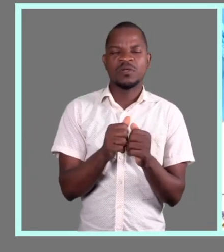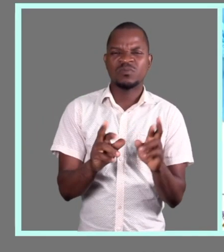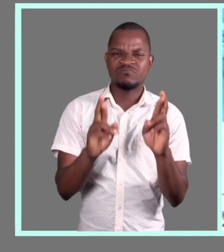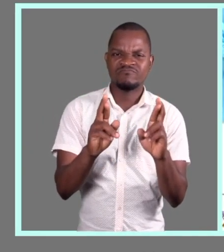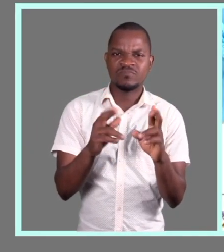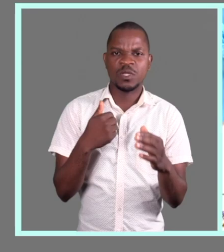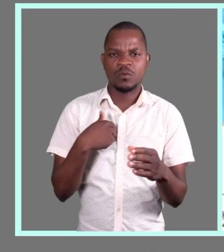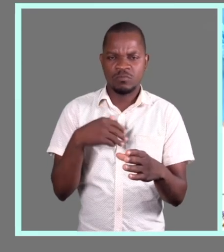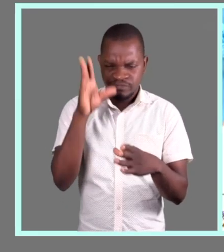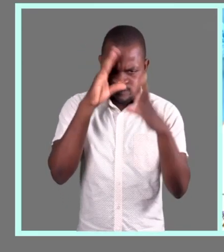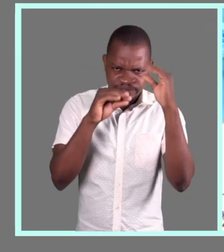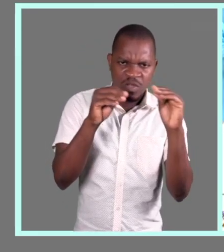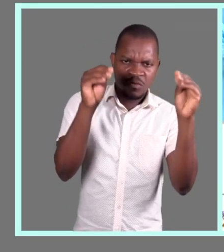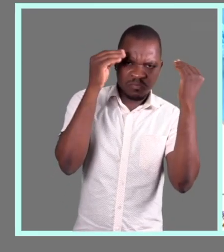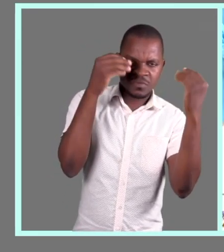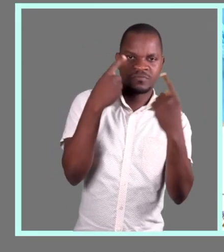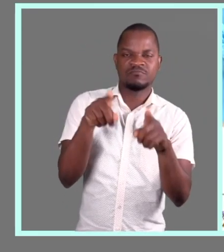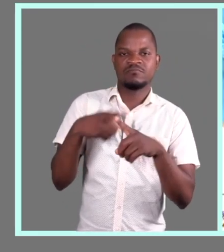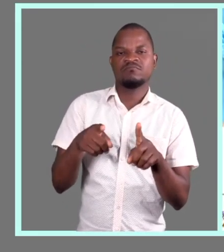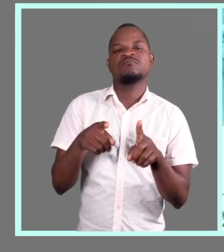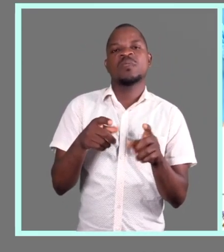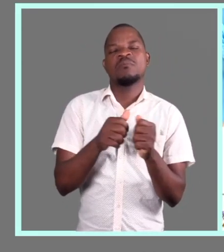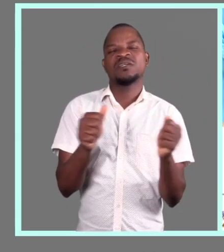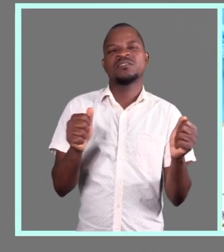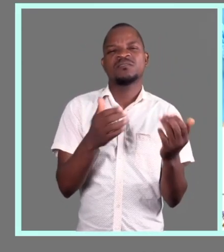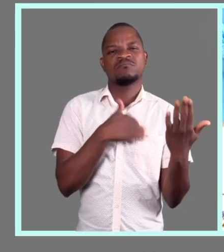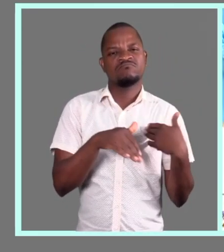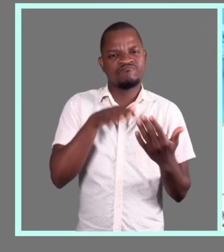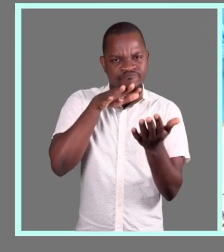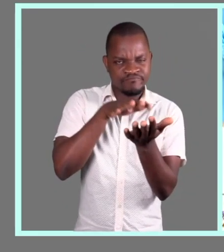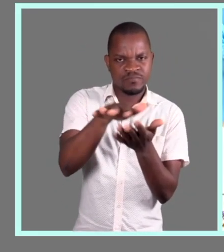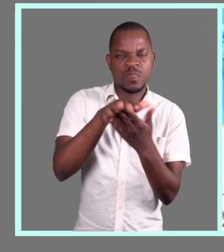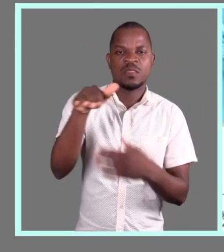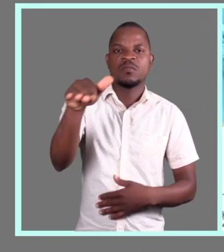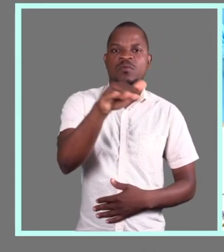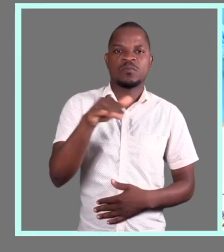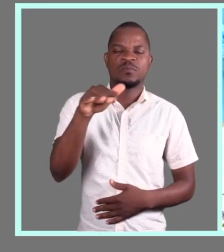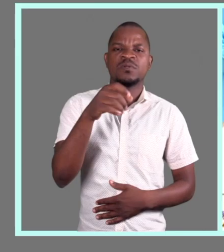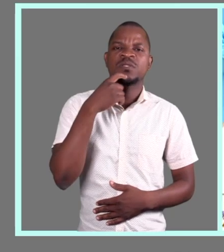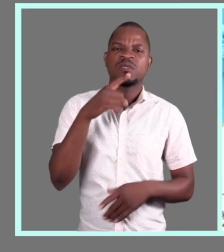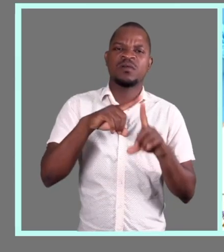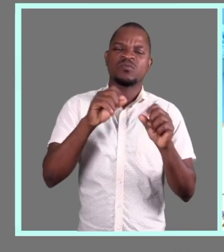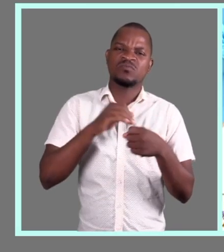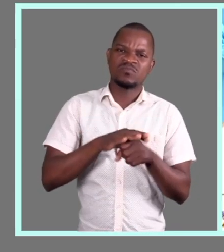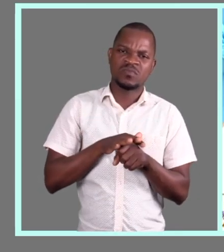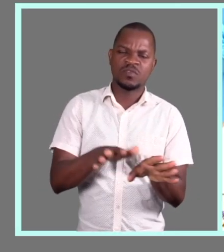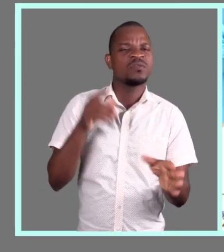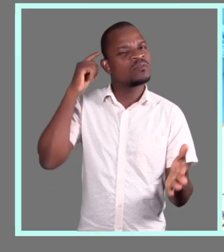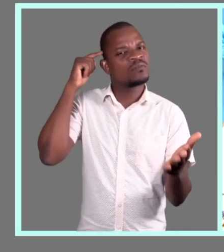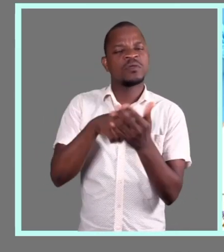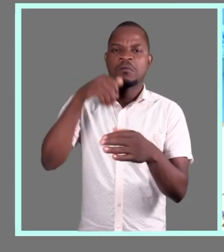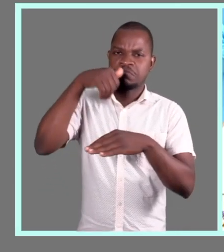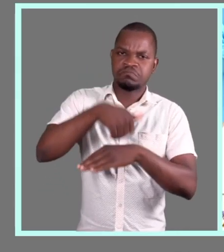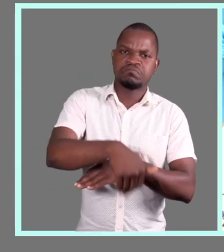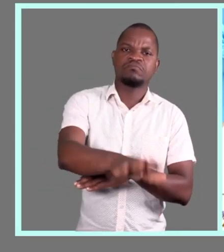tremer. Mas, graças a essas formações que eu tive, vim também sensibilizar as comunidades. Dizendo que é uma doença